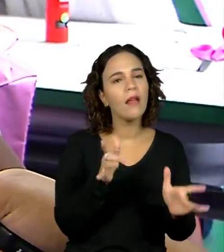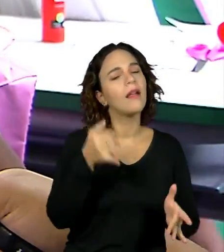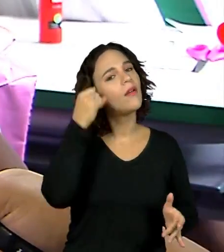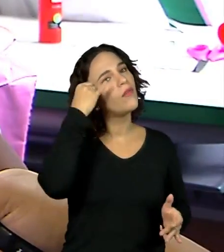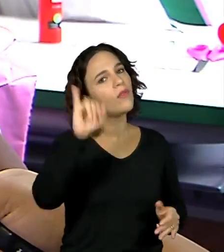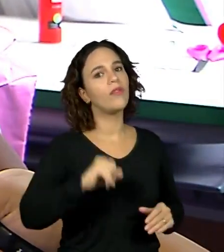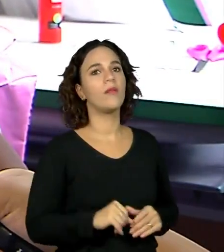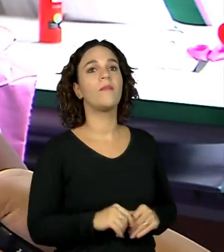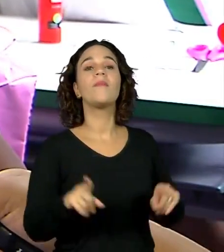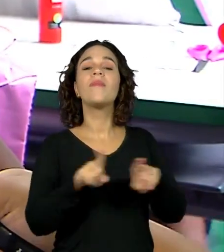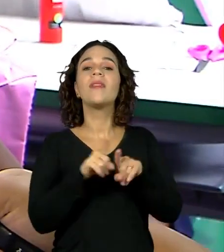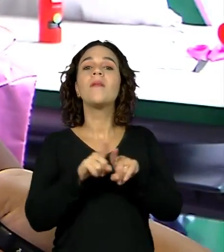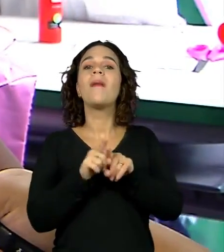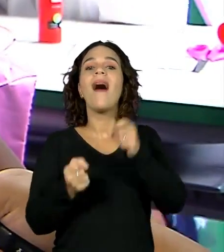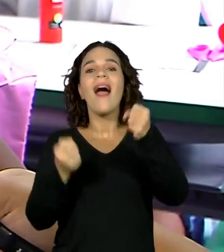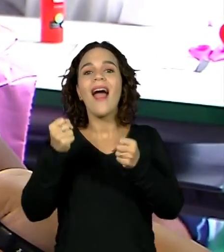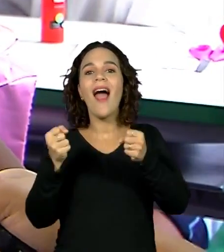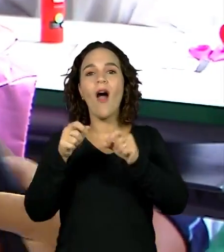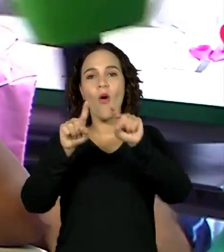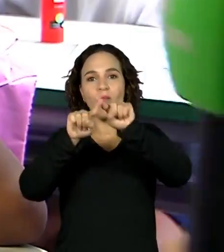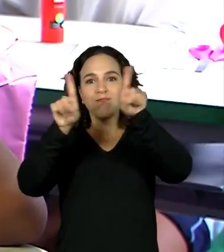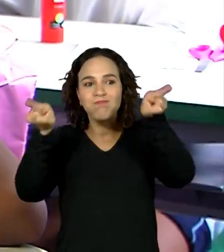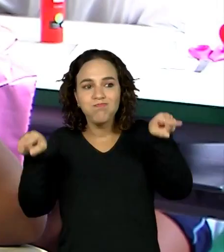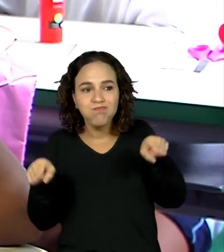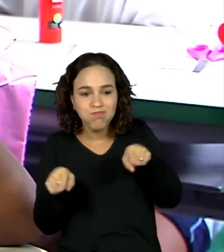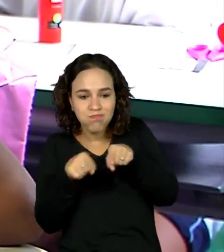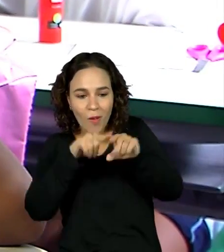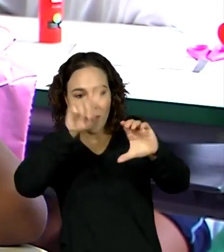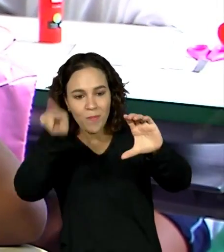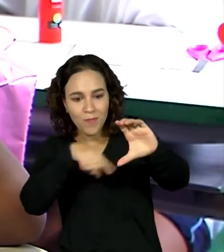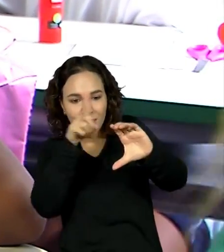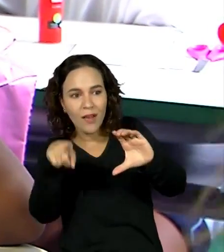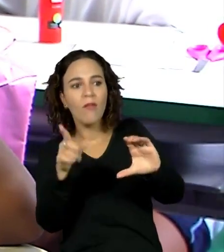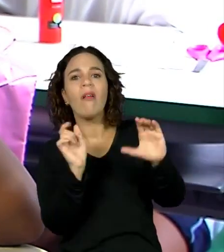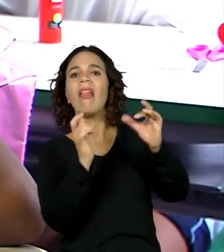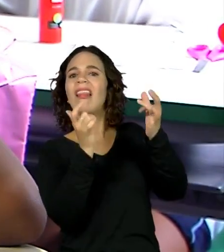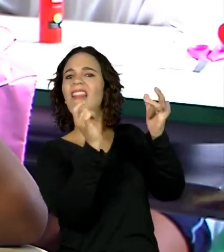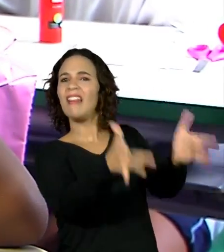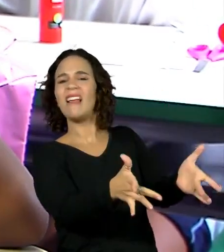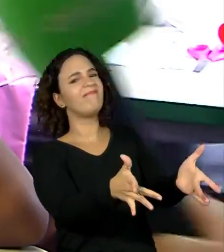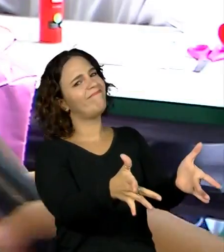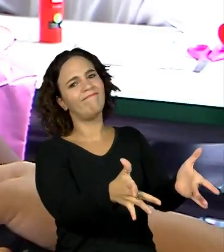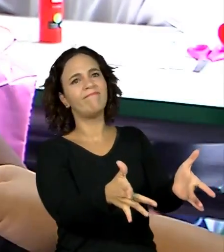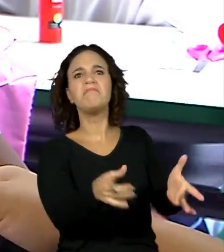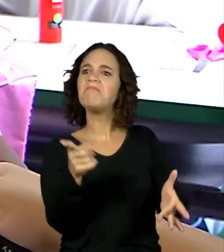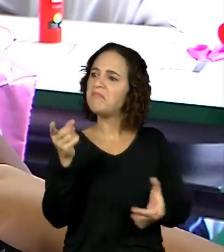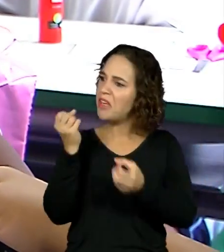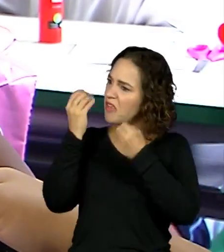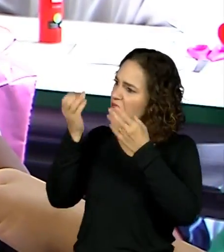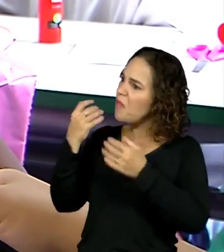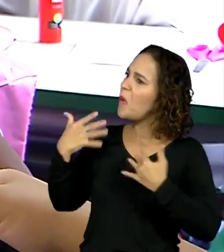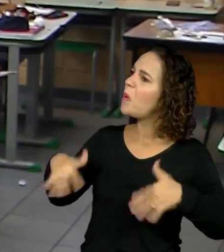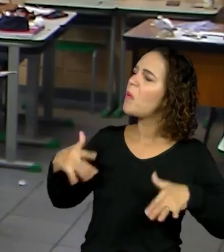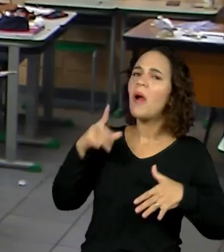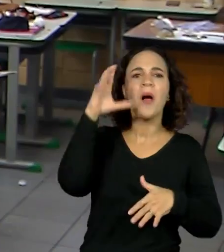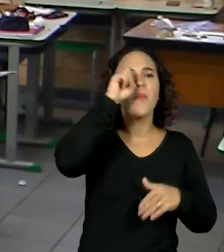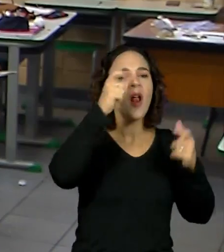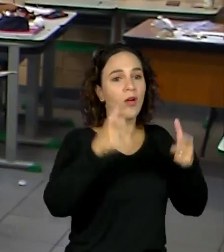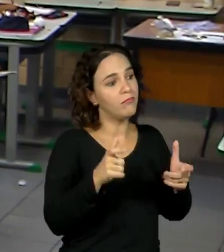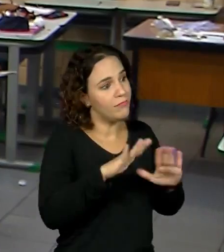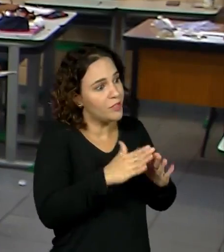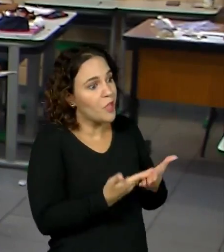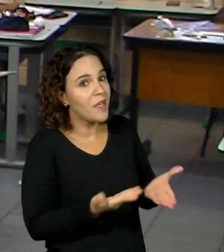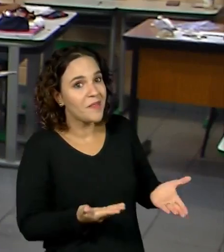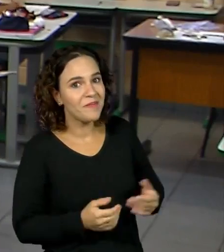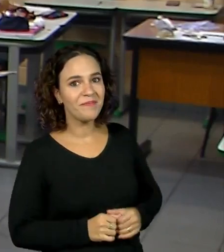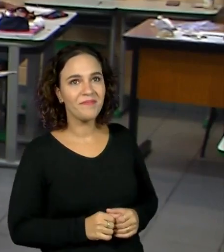o pneu jogado. Nossa, Giovana, você está bem informada. Onde você aprendeu tudo isso? Na escola. O objetivo